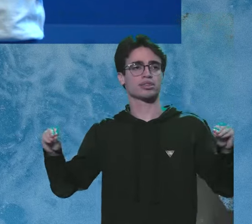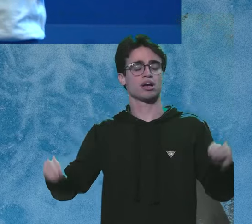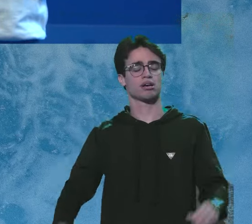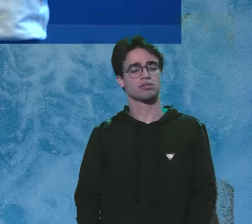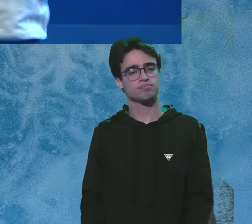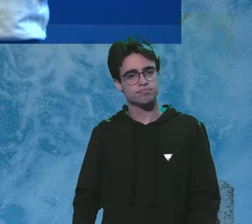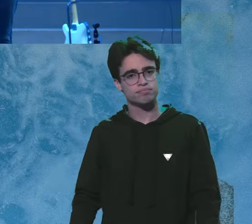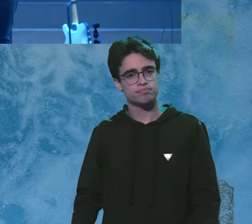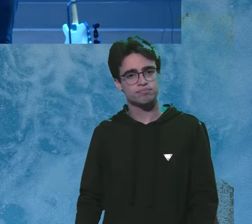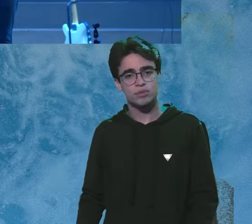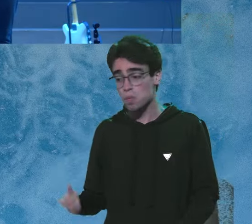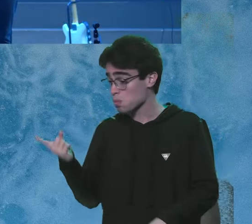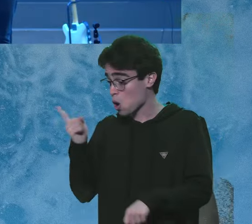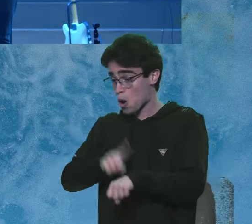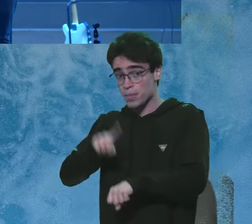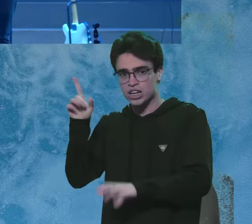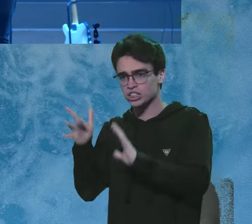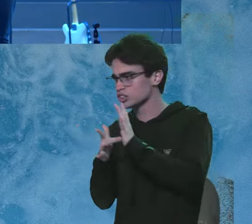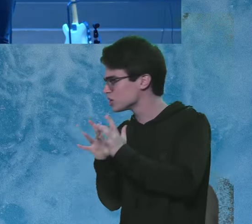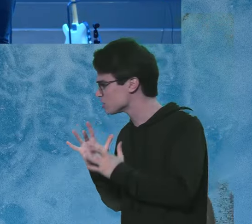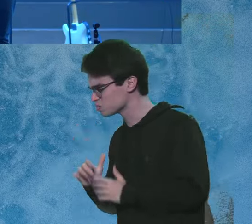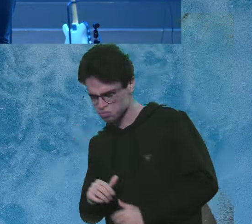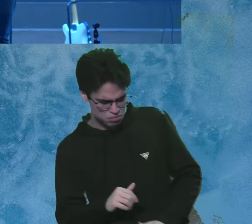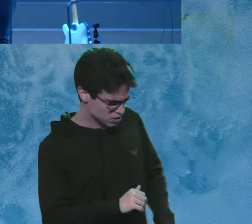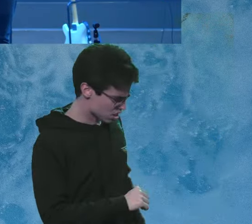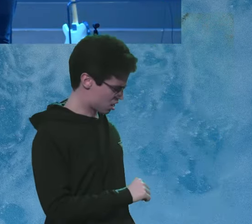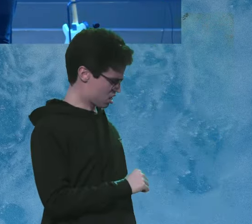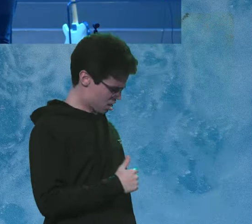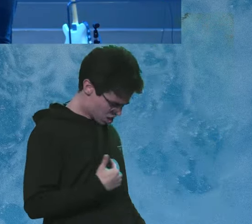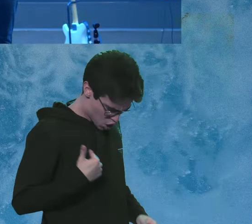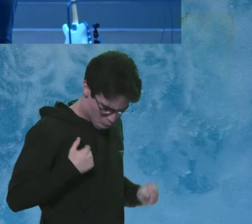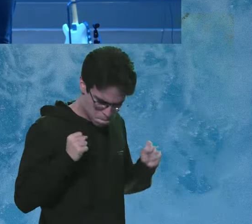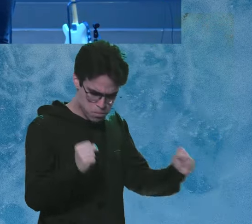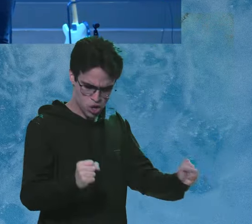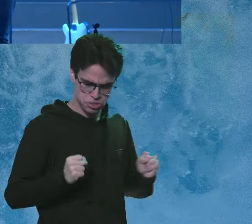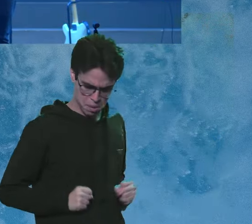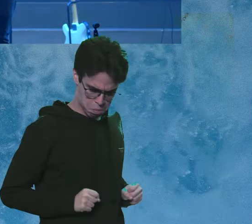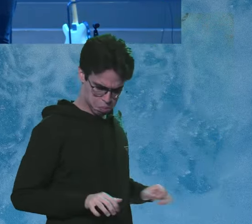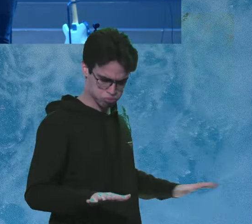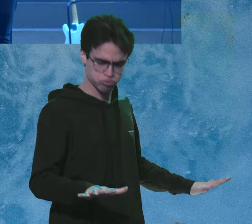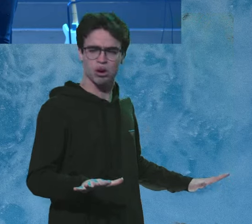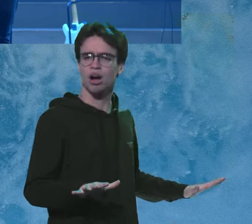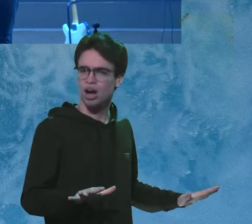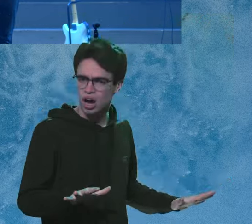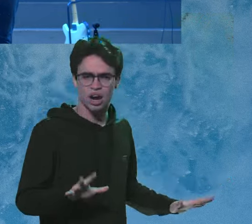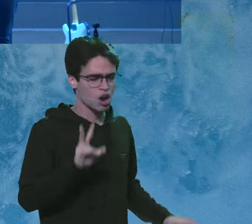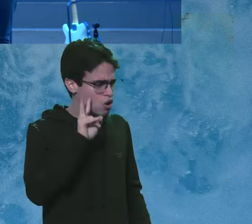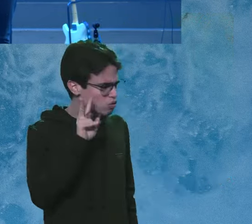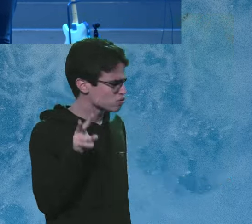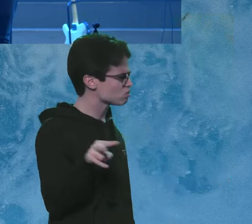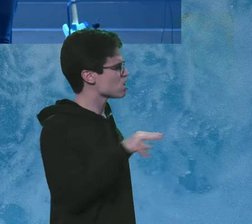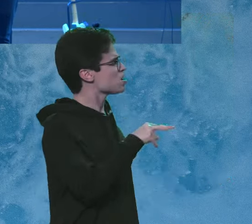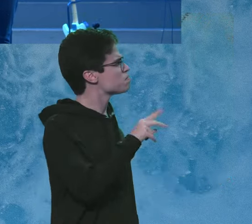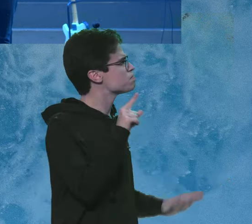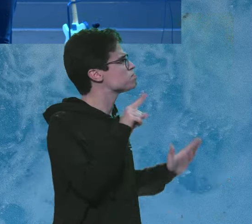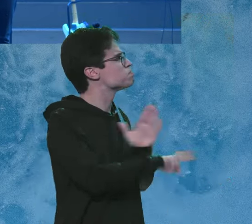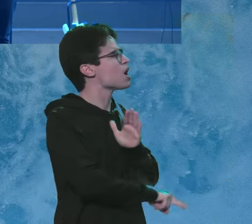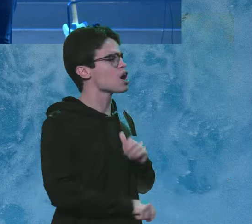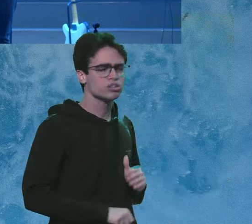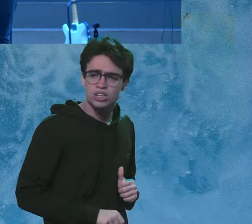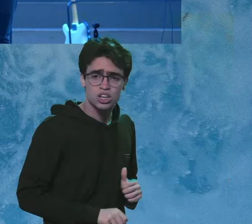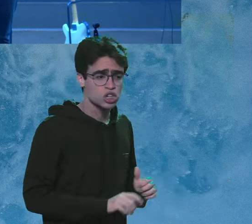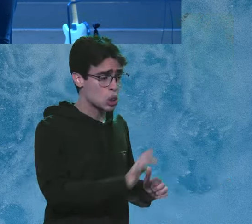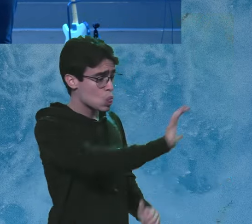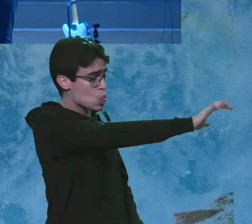mal. No mesmo instante, Jesus percebeu que dele havia saído poder, e virou-se para a multidão e perguntou: